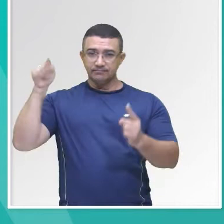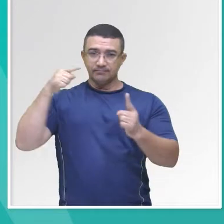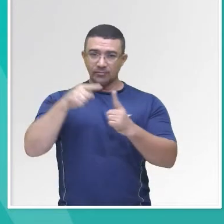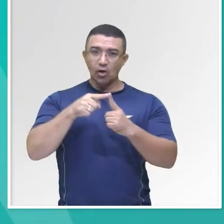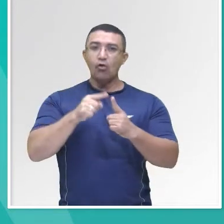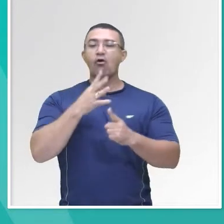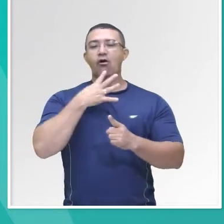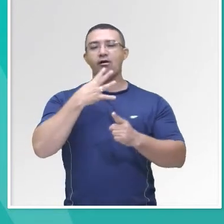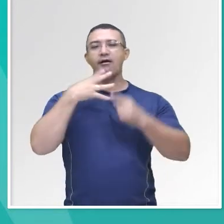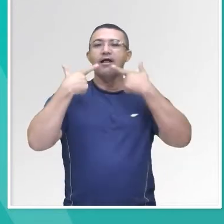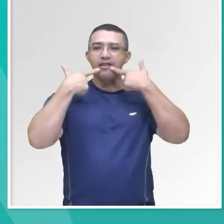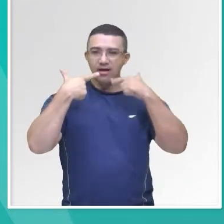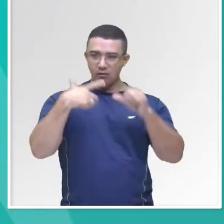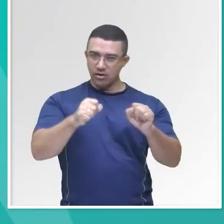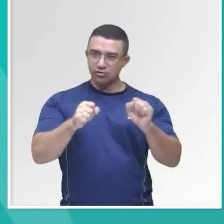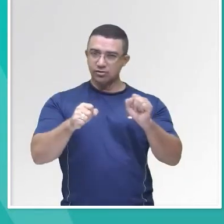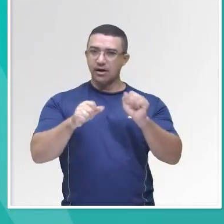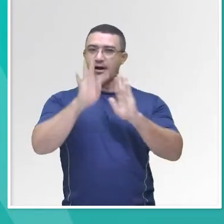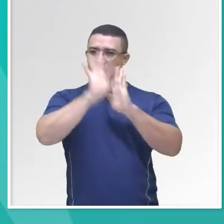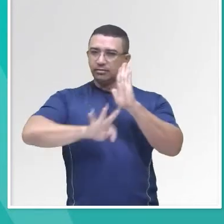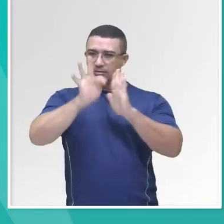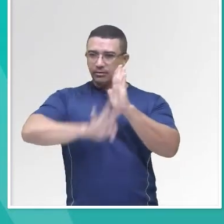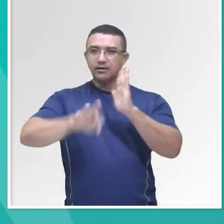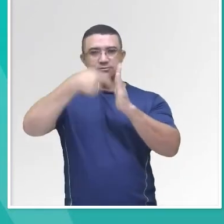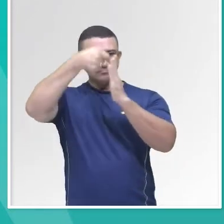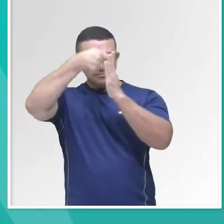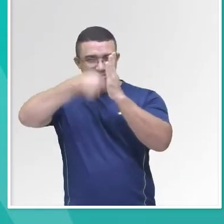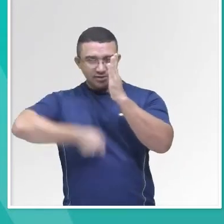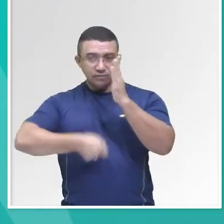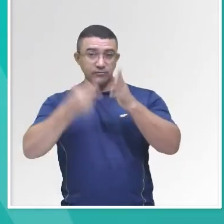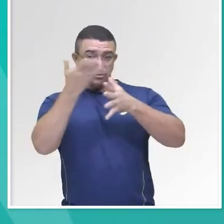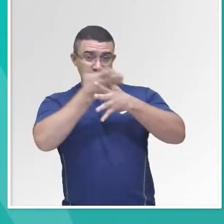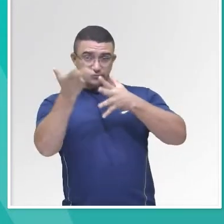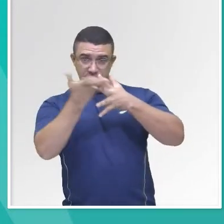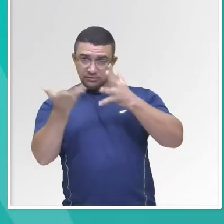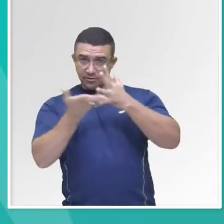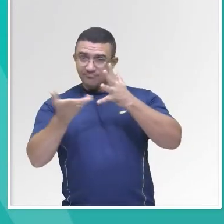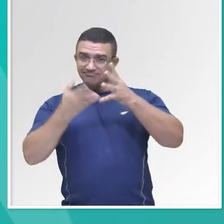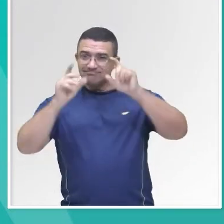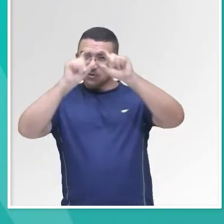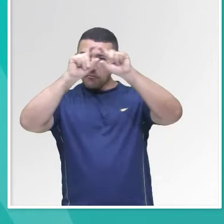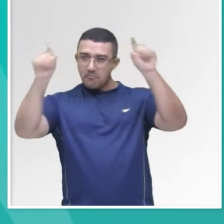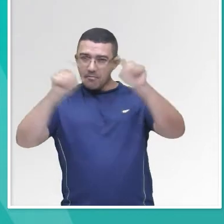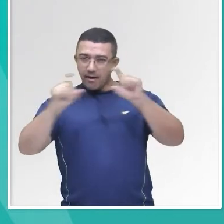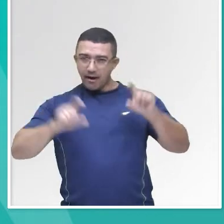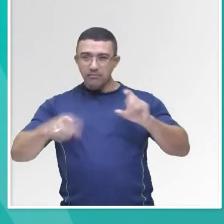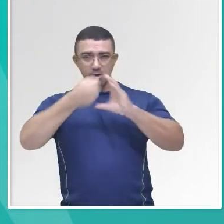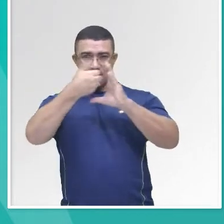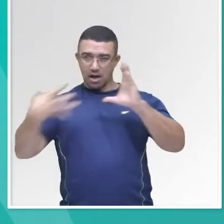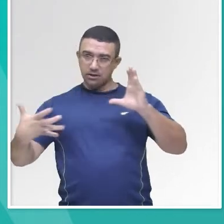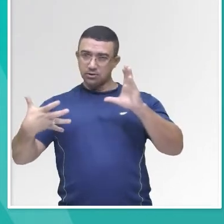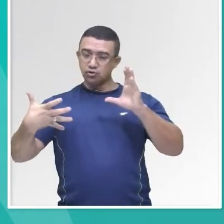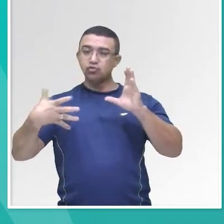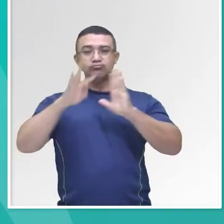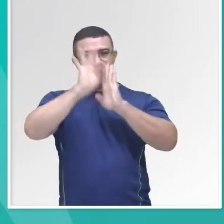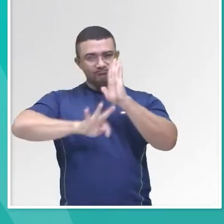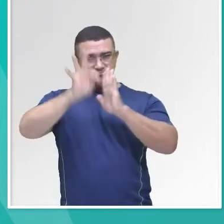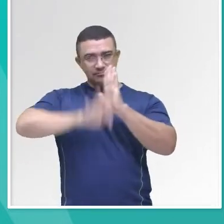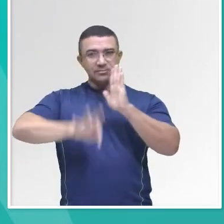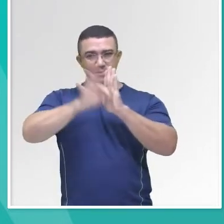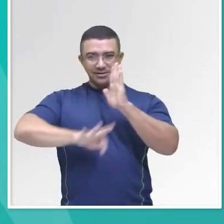Habilidades, conhecer a linguística do texto dissertativo, da divisão em parágrafos e características de textos